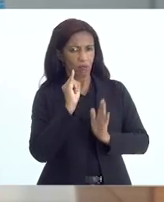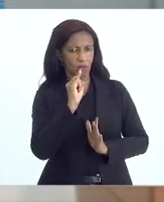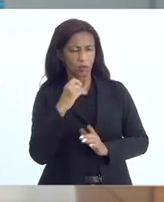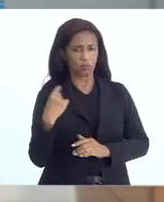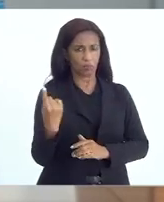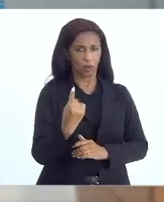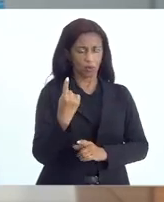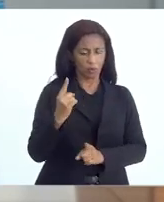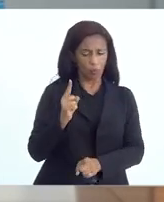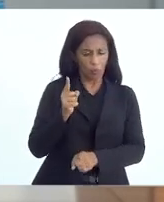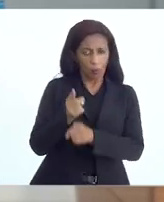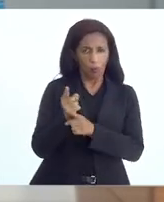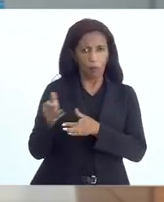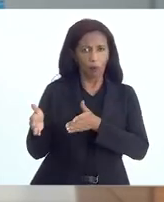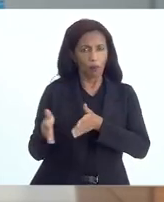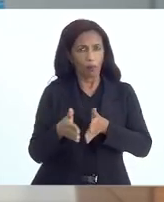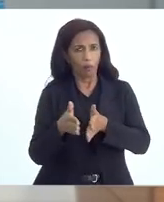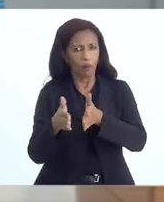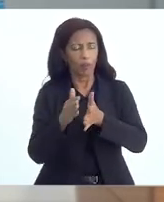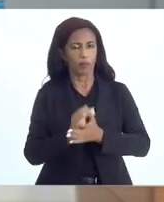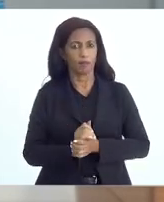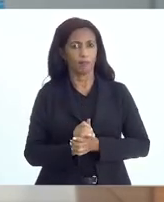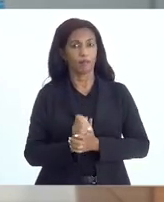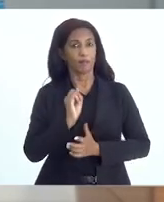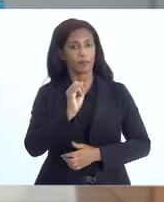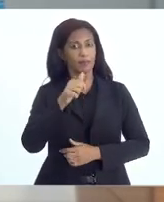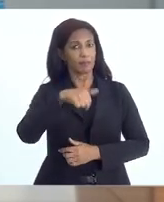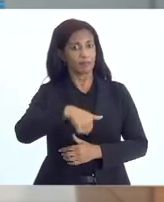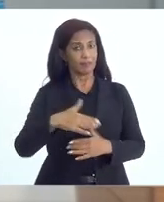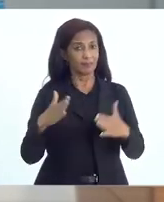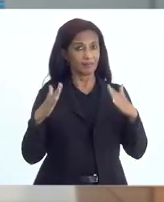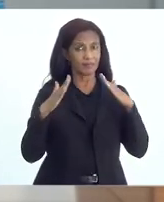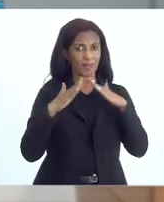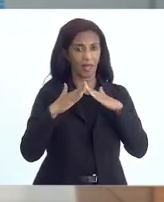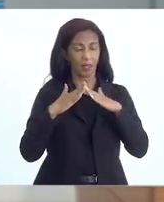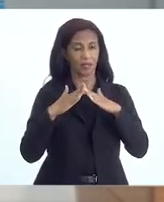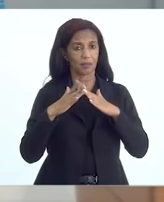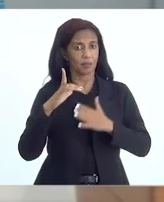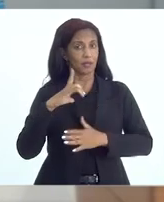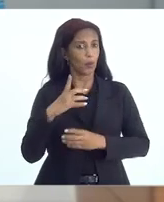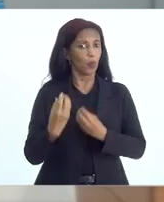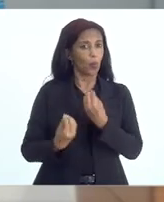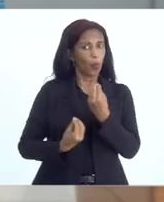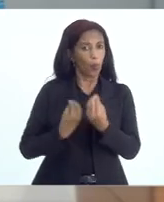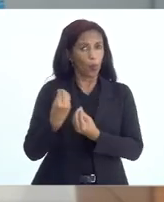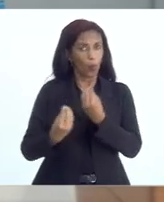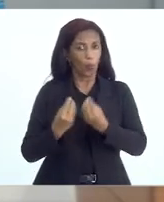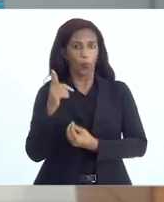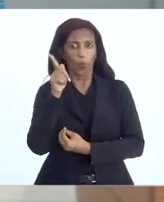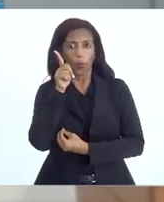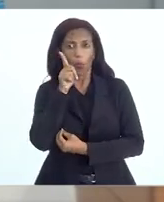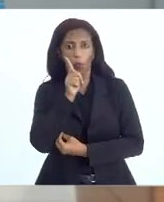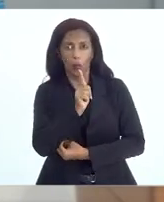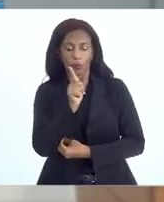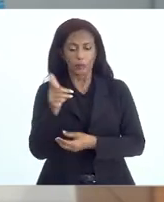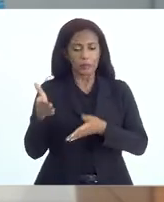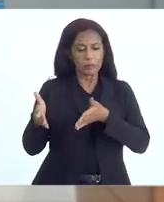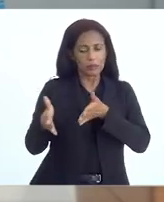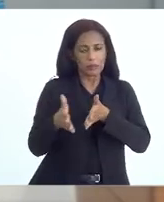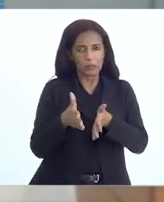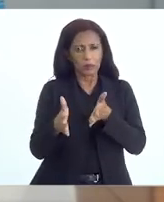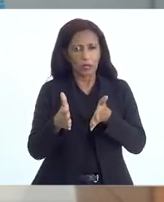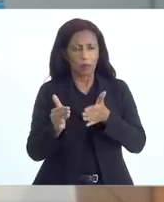saída de jurídica se esta casa tiver condições de arrumar essa saída